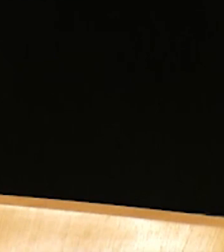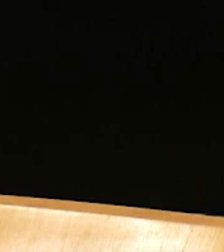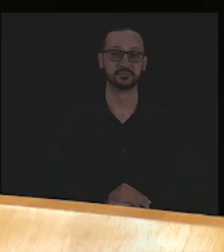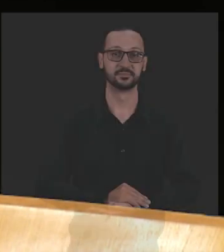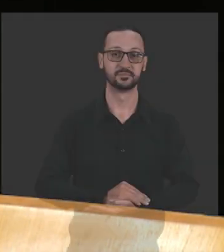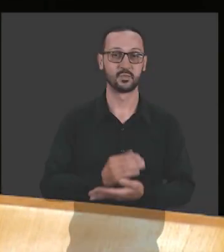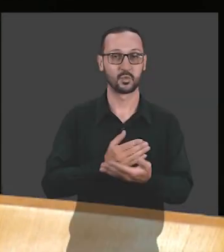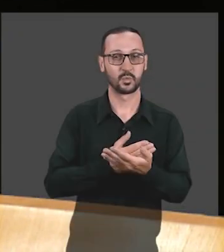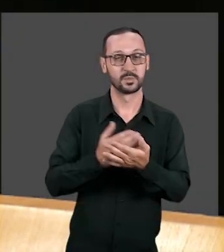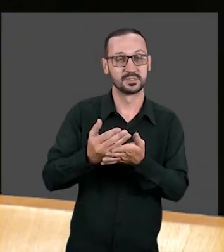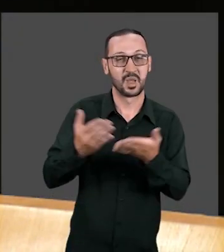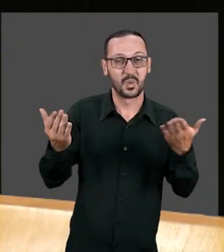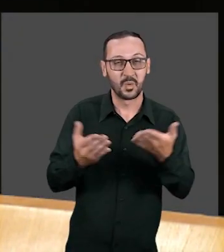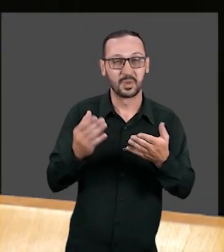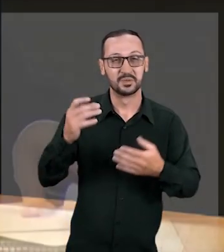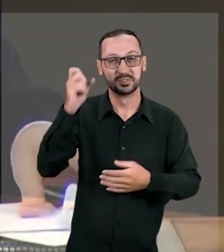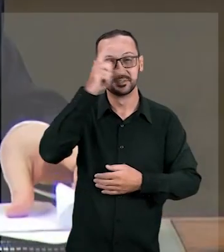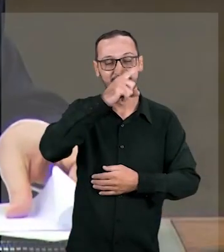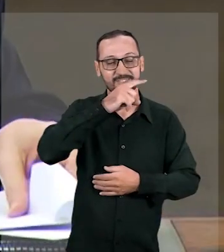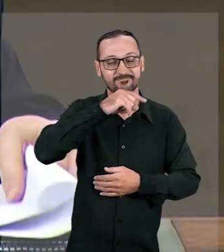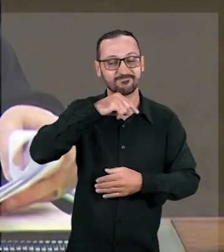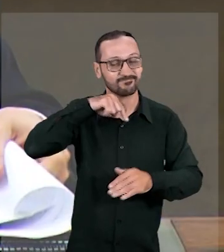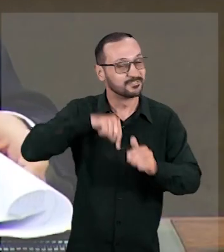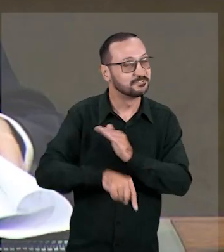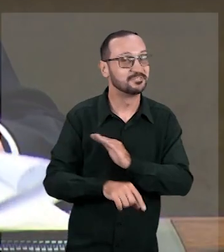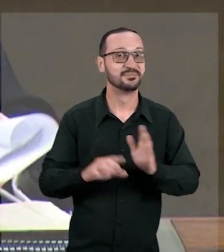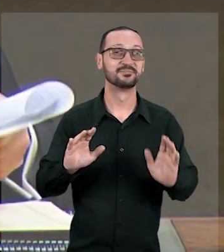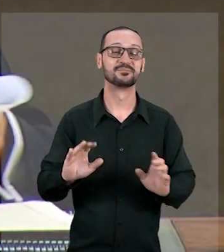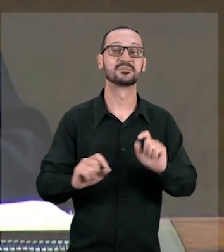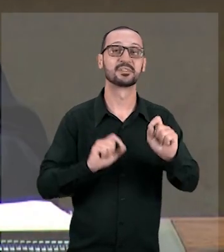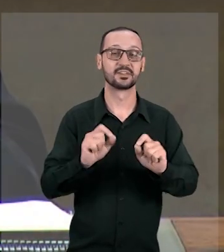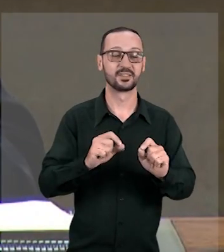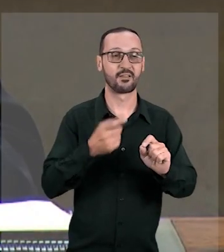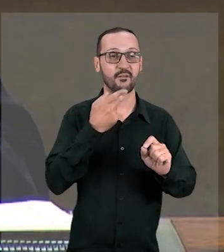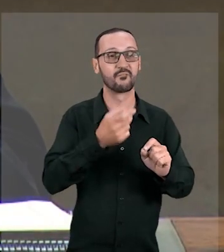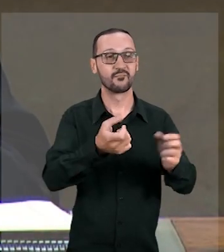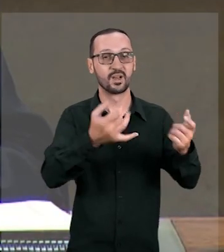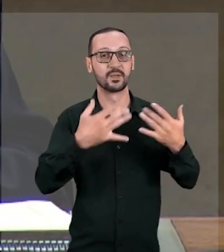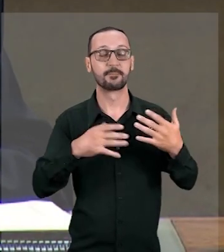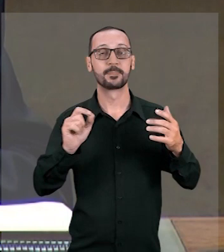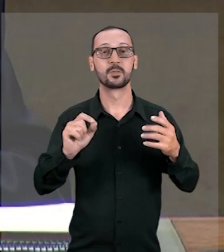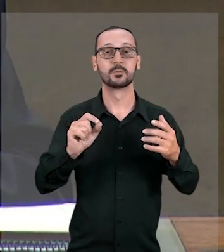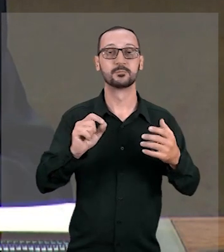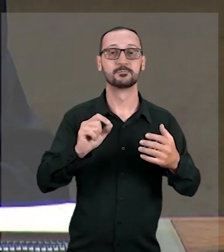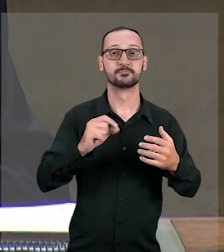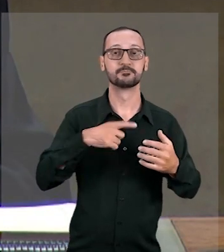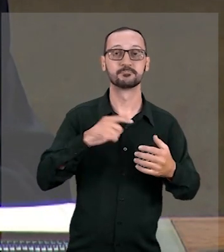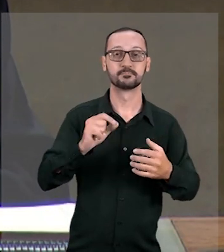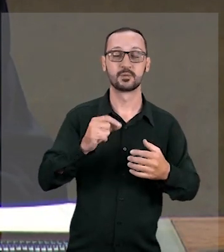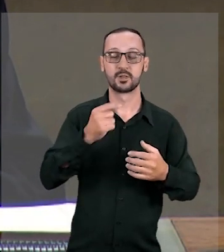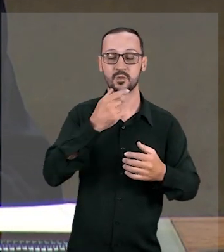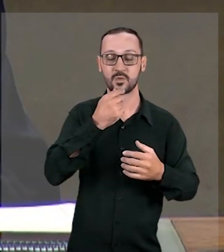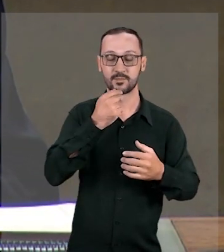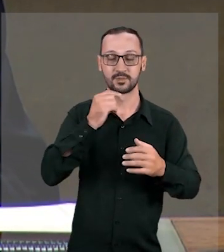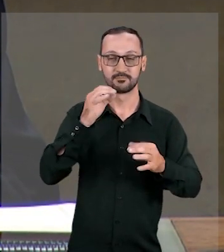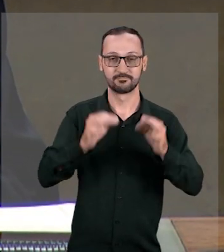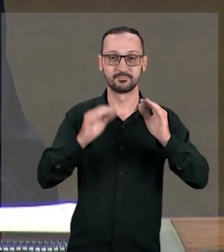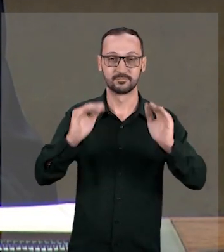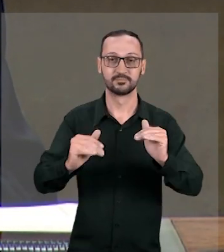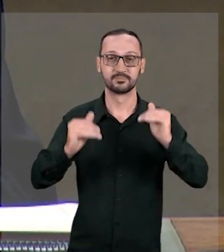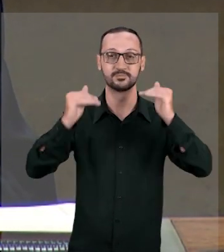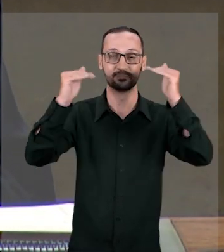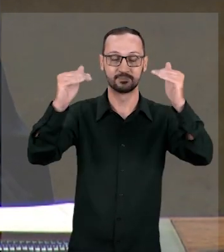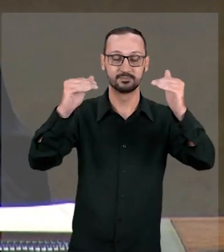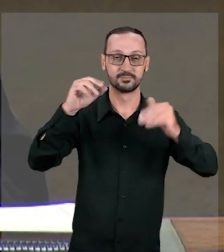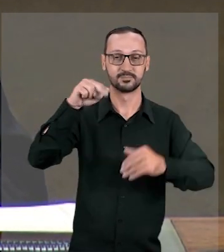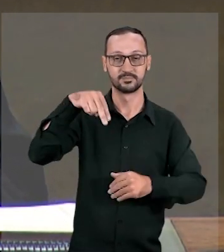Vou começar pelo mais difícil, que foi aqui suscitado um grande brilhantismo pelo desembargador